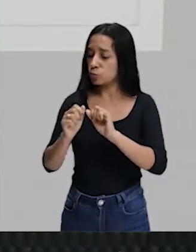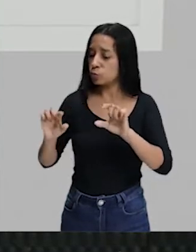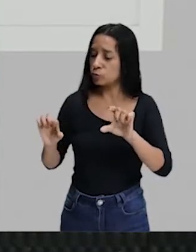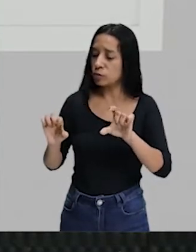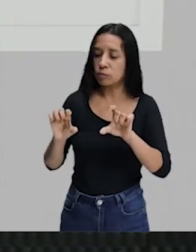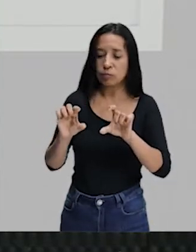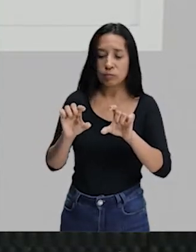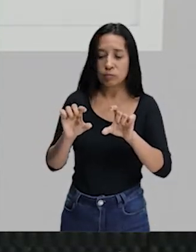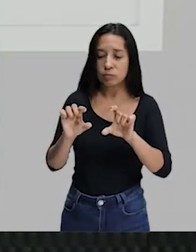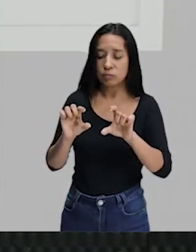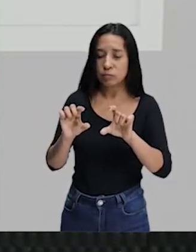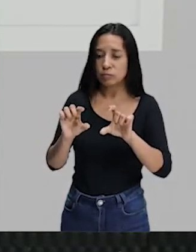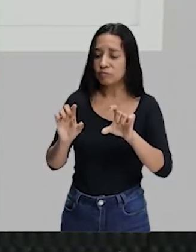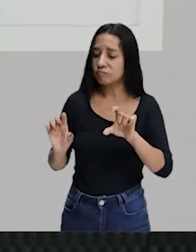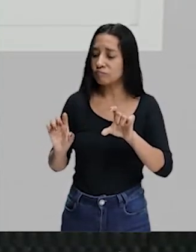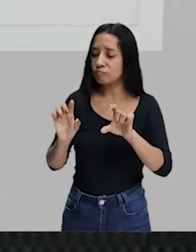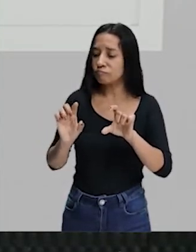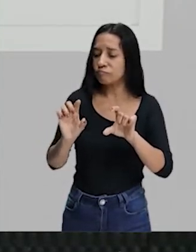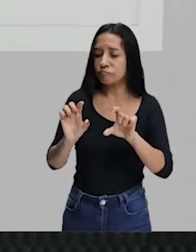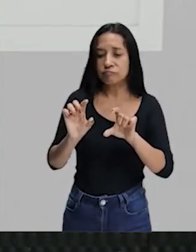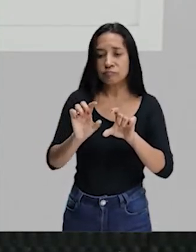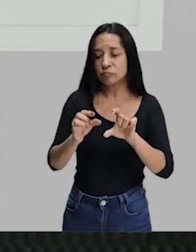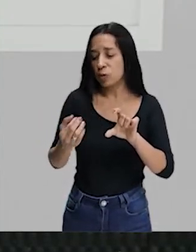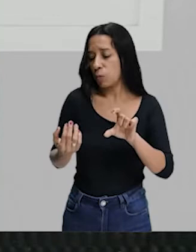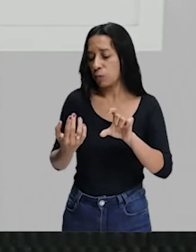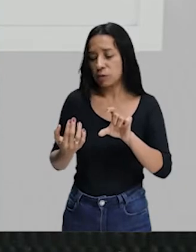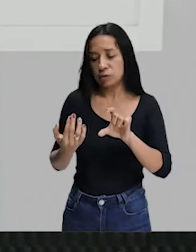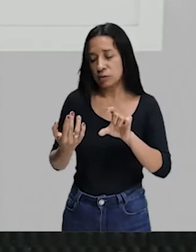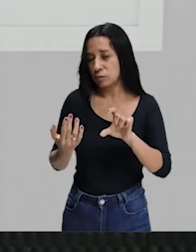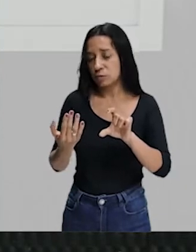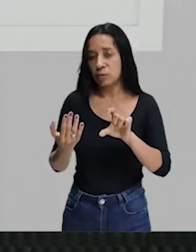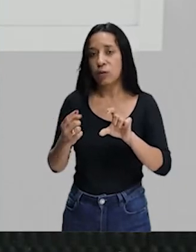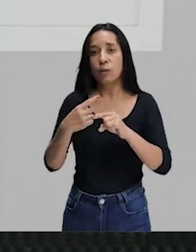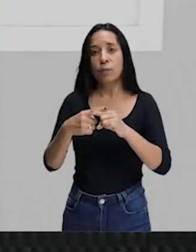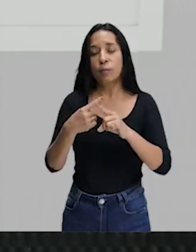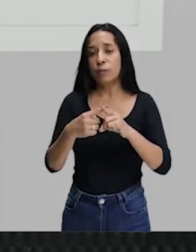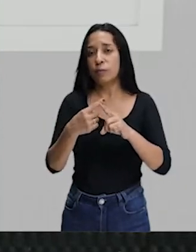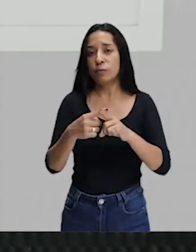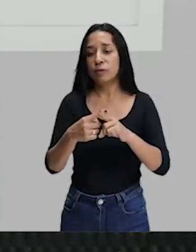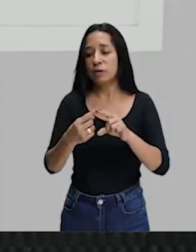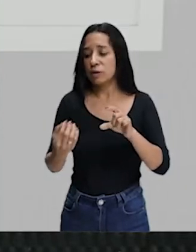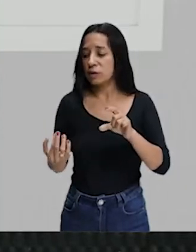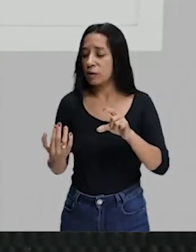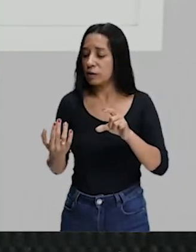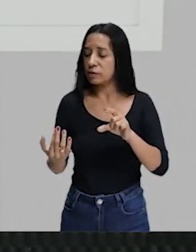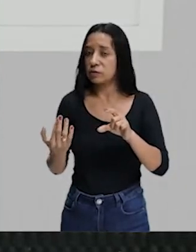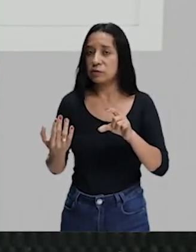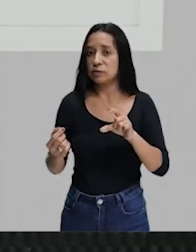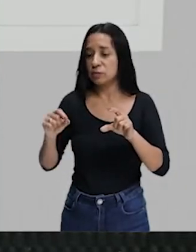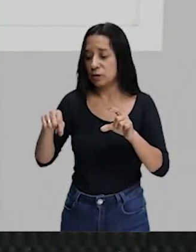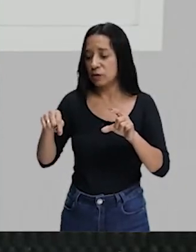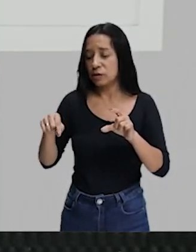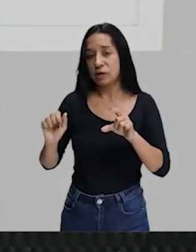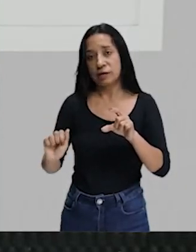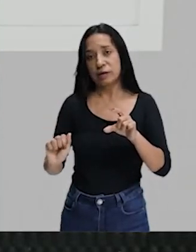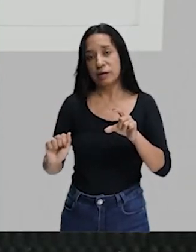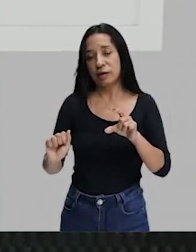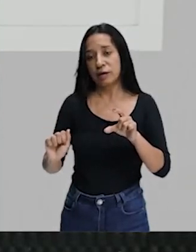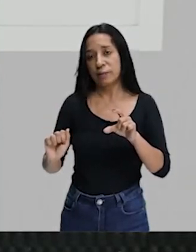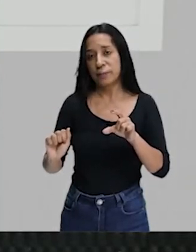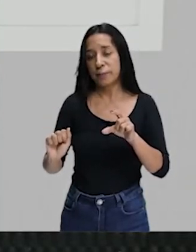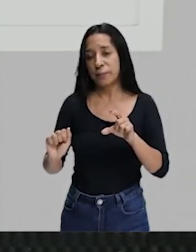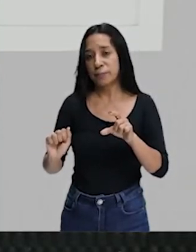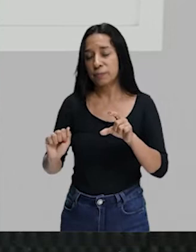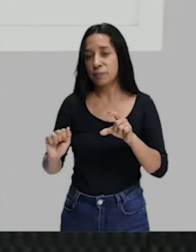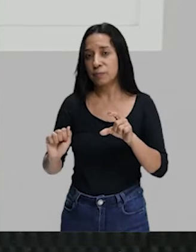mesma sintonia. Isso por quê? Como ele está sendo aquecido pela extremidade A, as moléculas